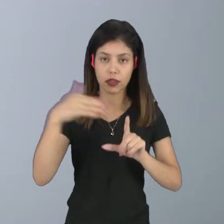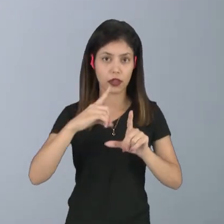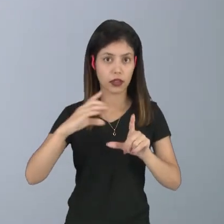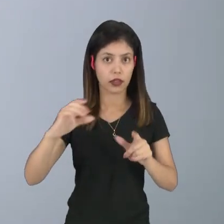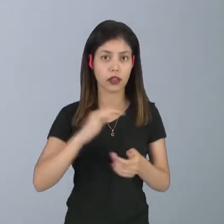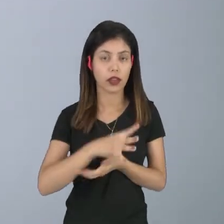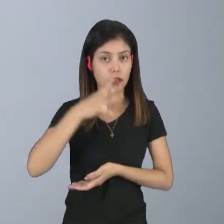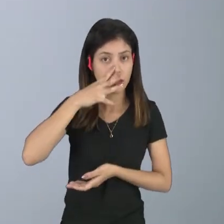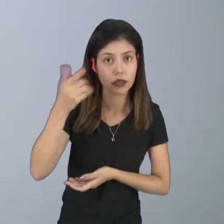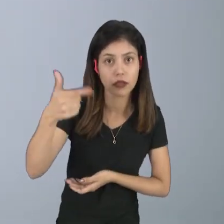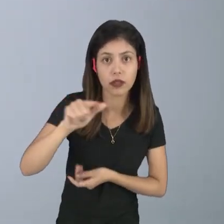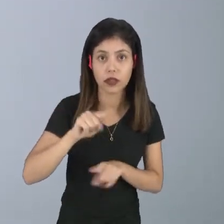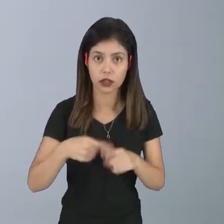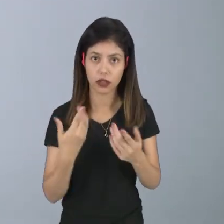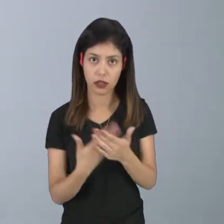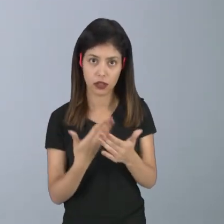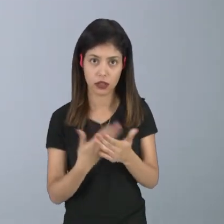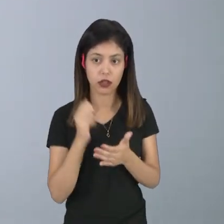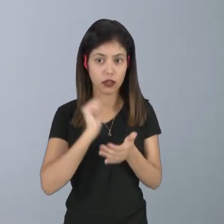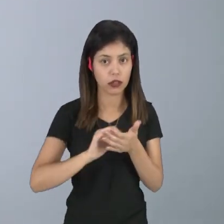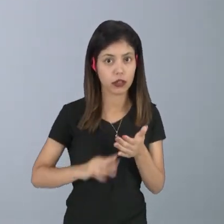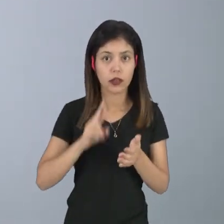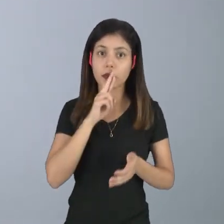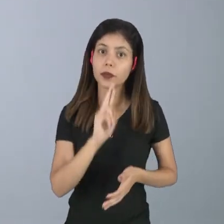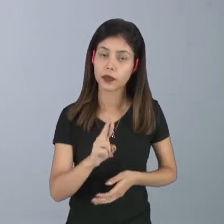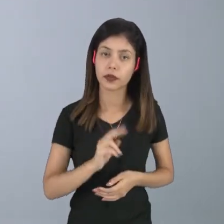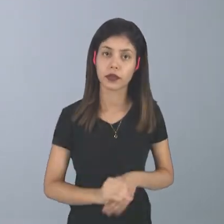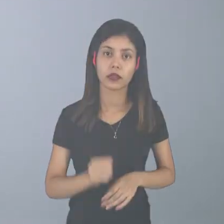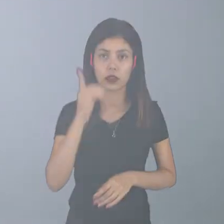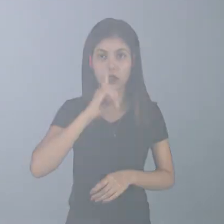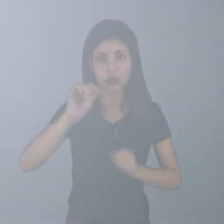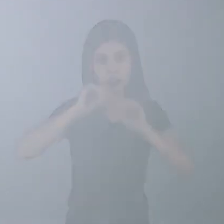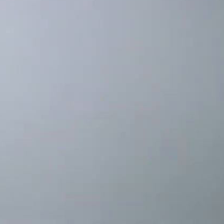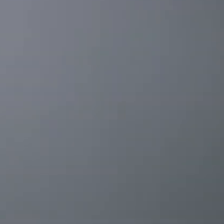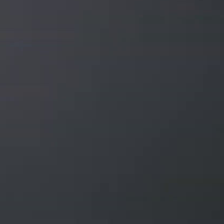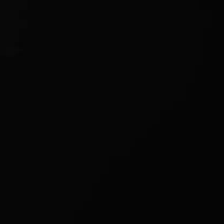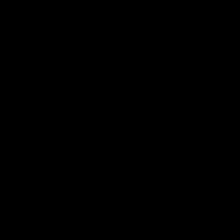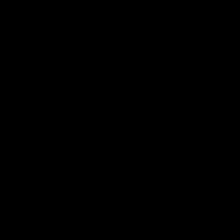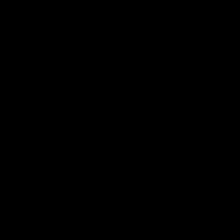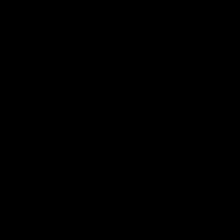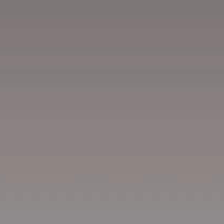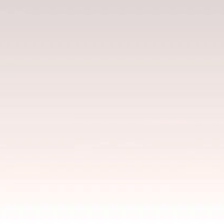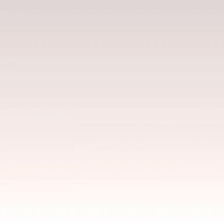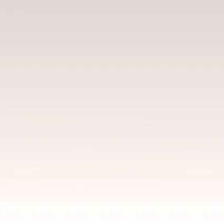assista novamente essa aula, resolva bastante exercícios. Fique com Deus e até a próxima.